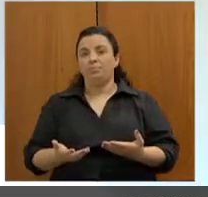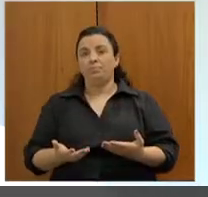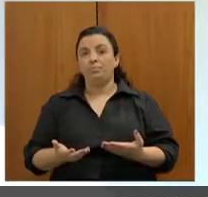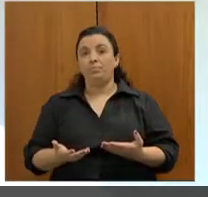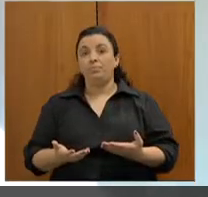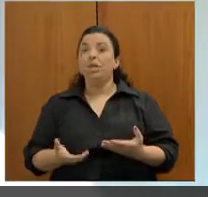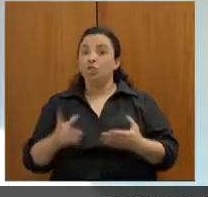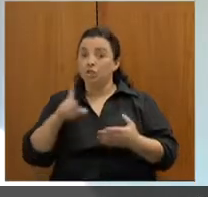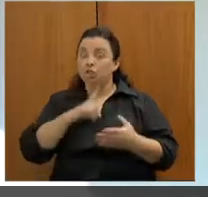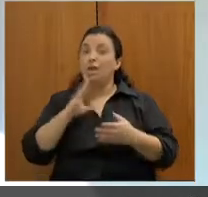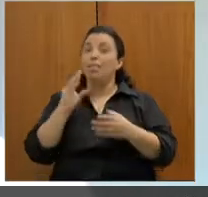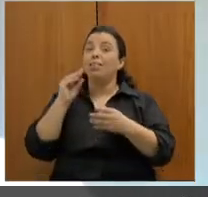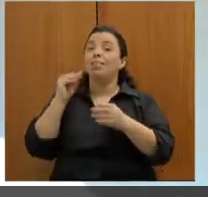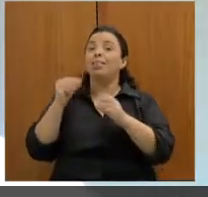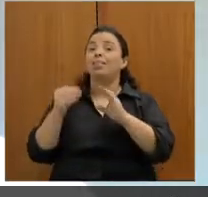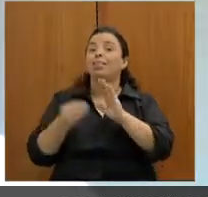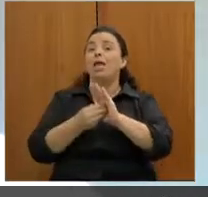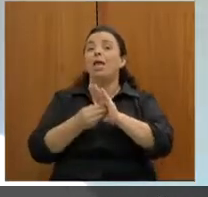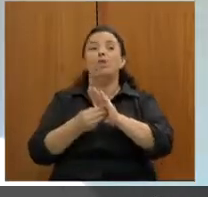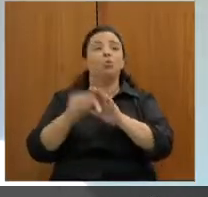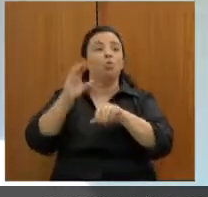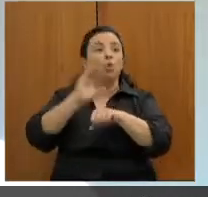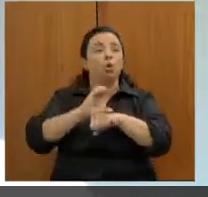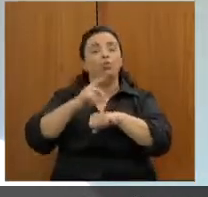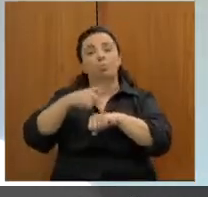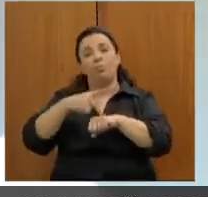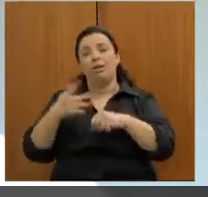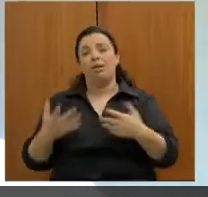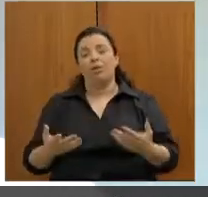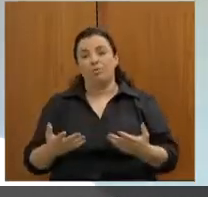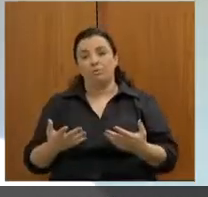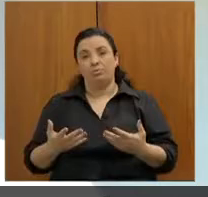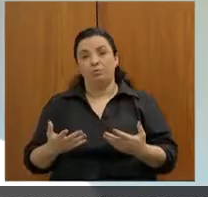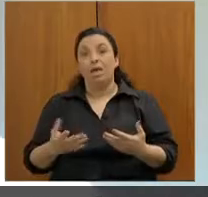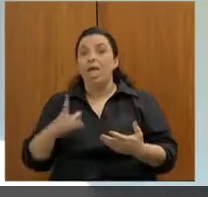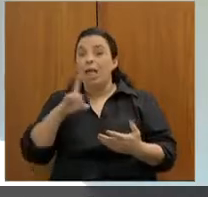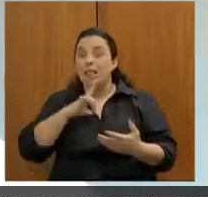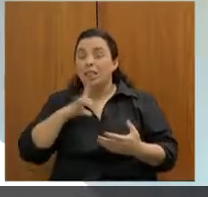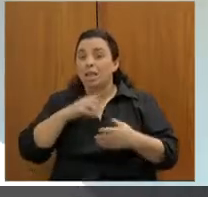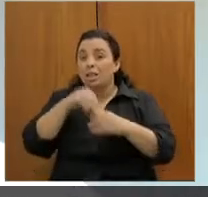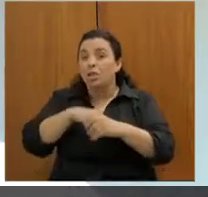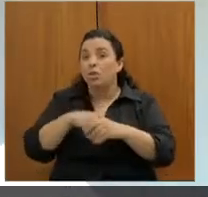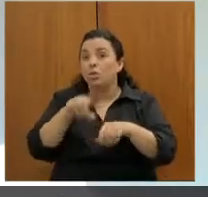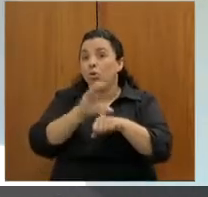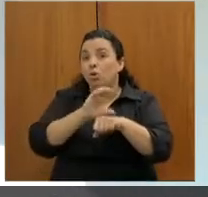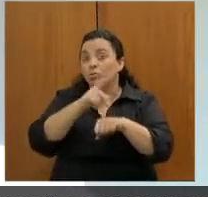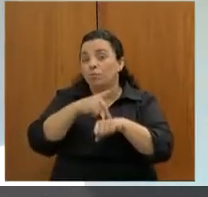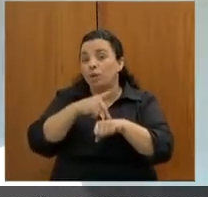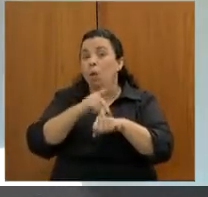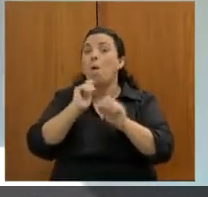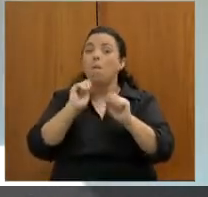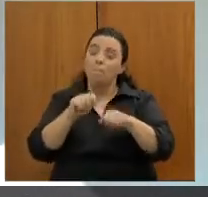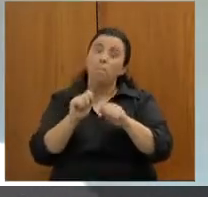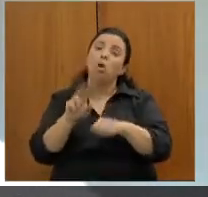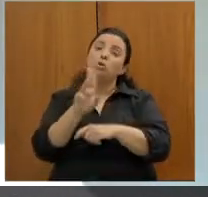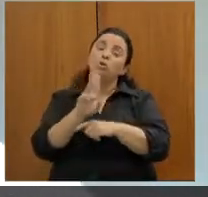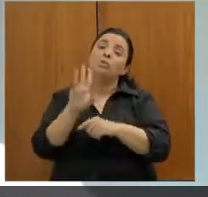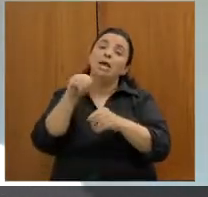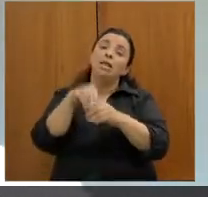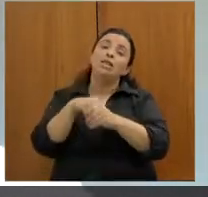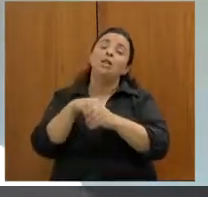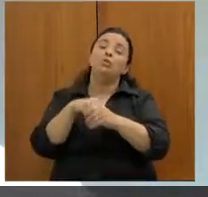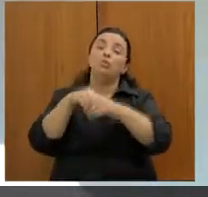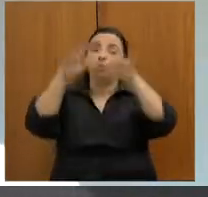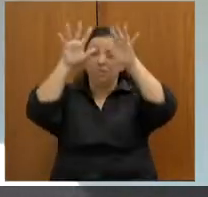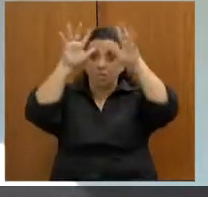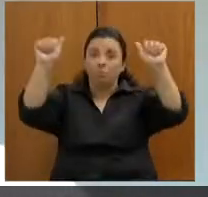havia ainda a revisão disso Você tá no código pode ser aplicado nos tribunais então nós precisamos